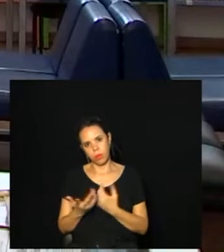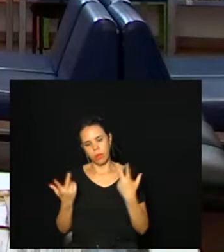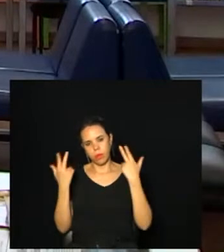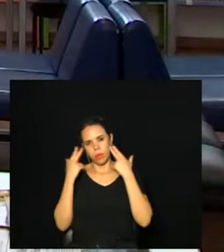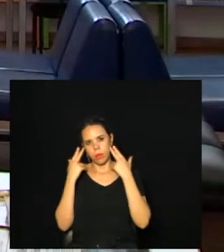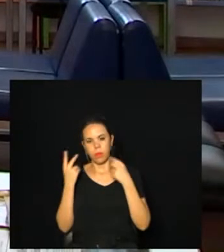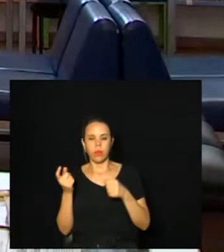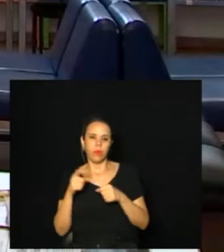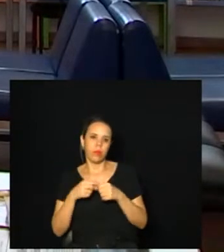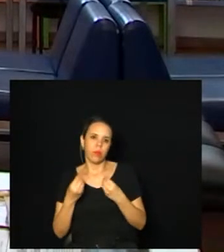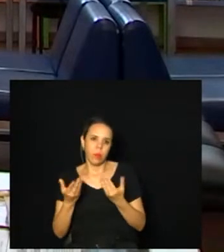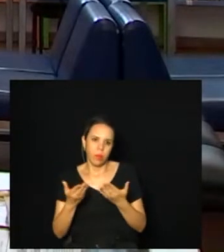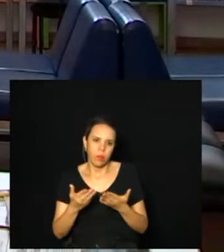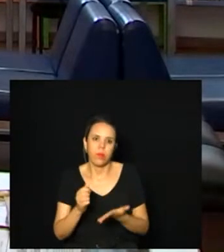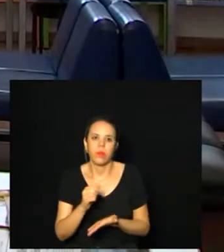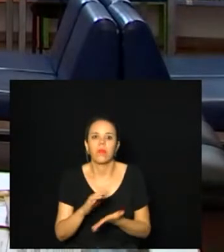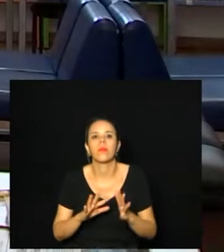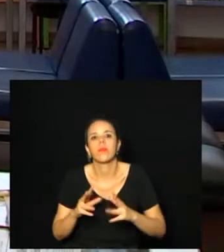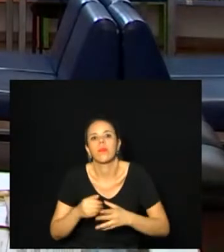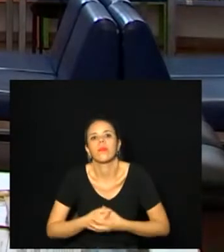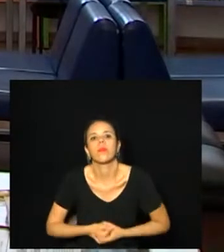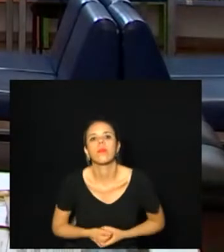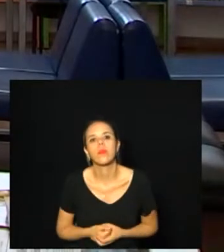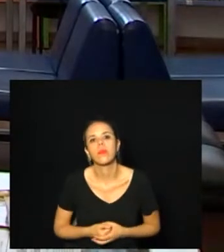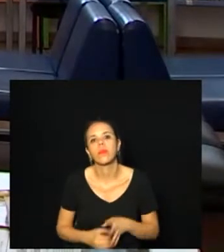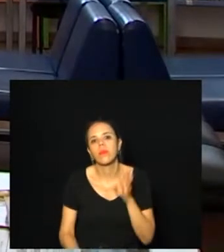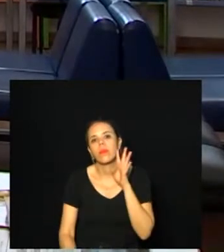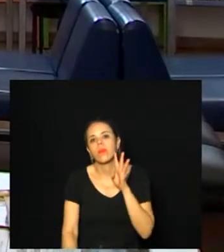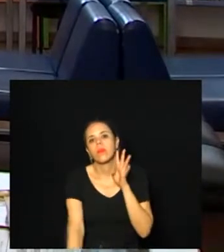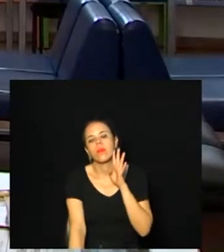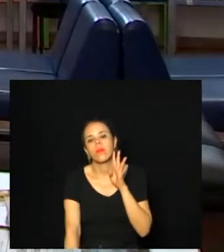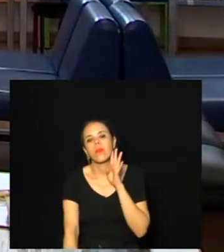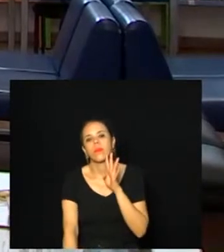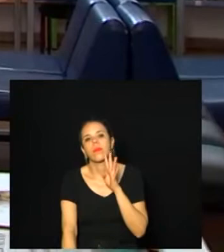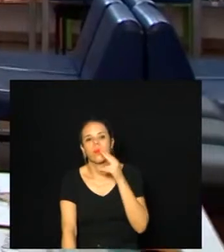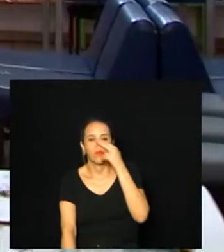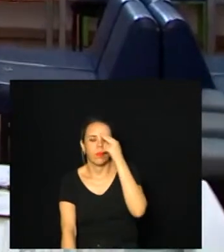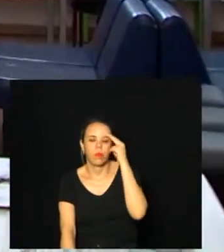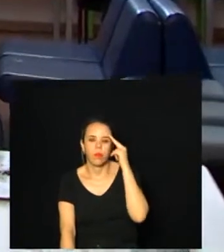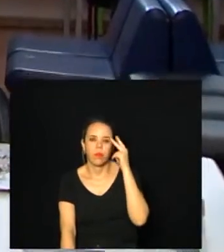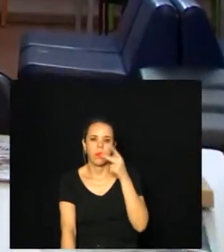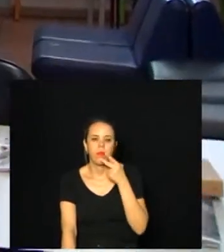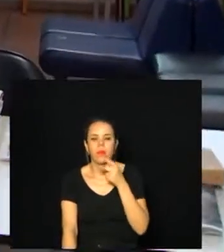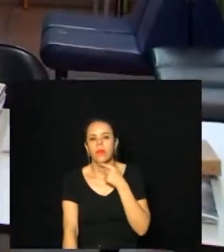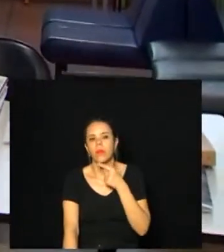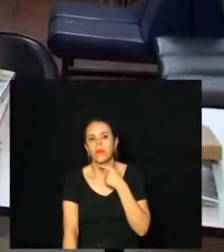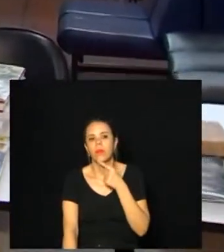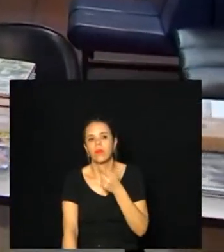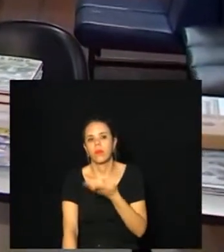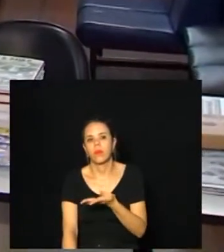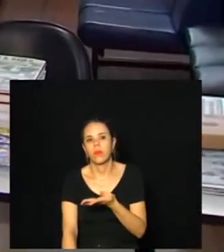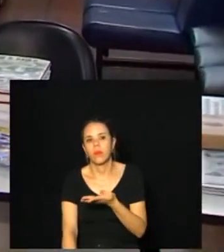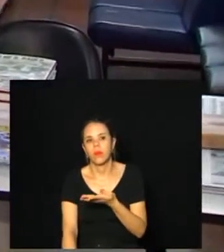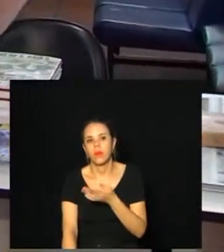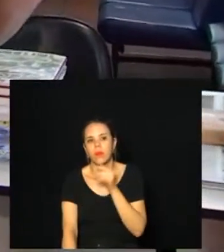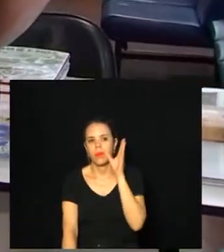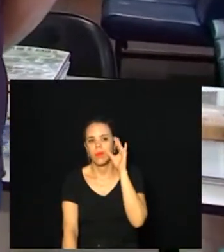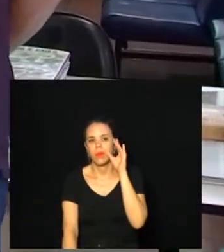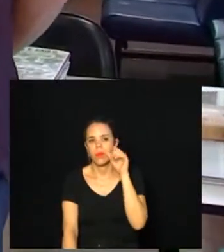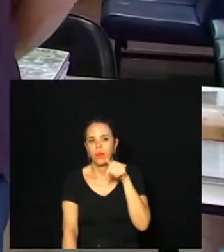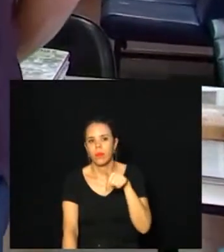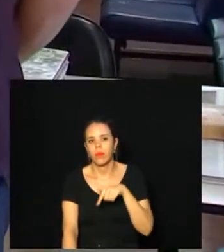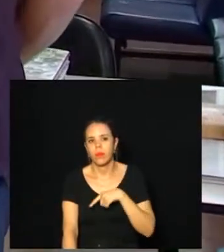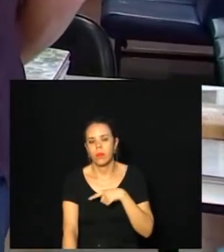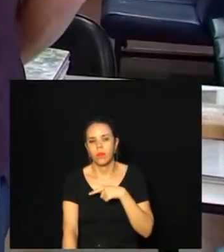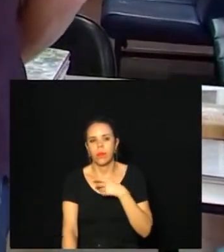normalizar, oferecer mais atividade para todos. Legal. Eu vou passar a palavra para o Gabriel agora. Enquanto isso, Gabriel, só te contar uma curiosidade também que a gente